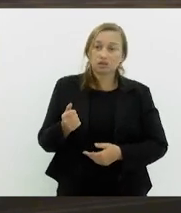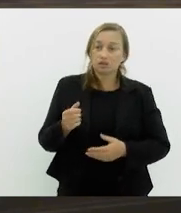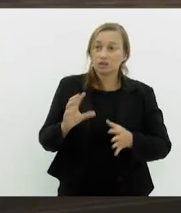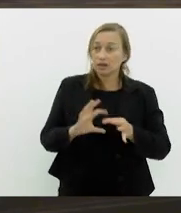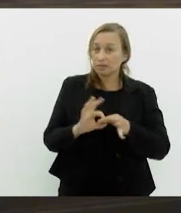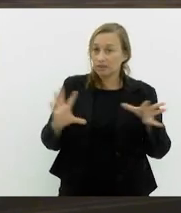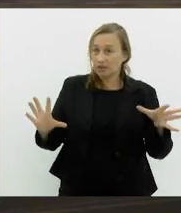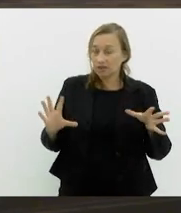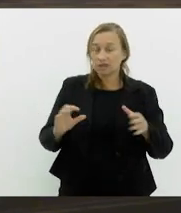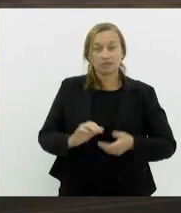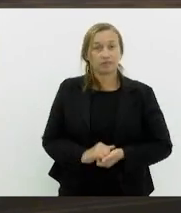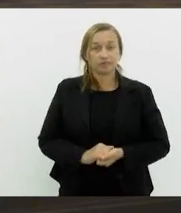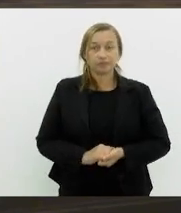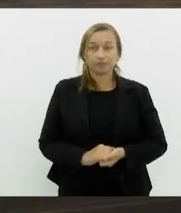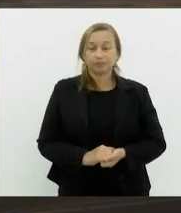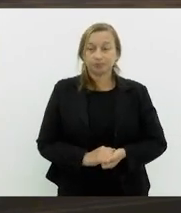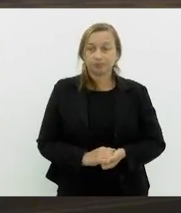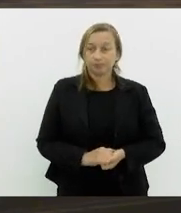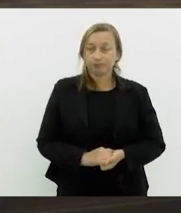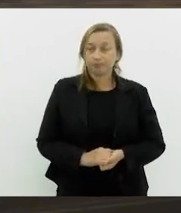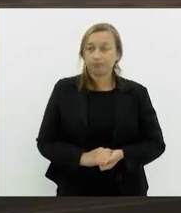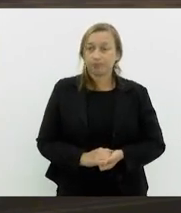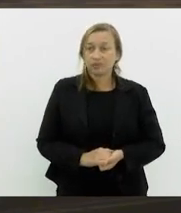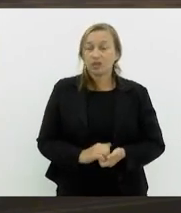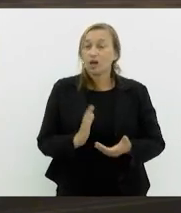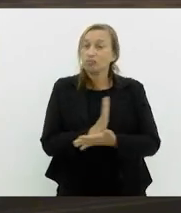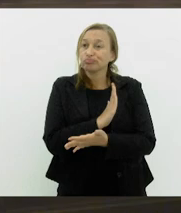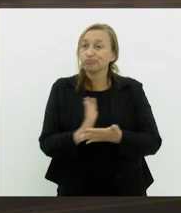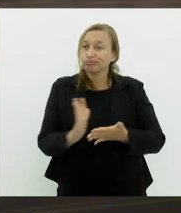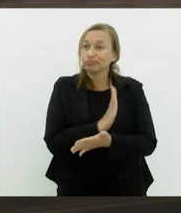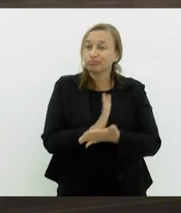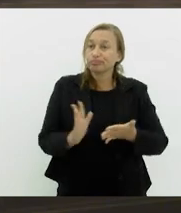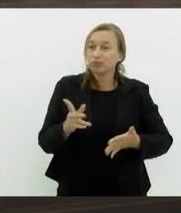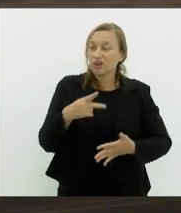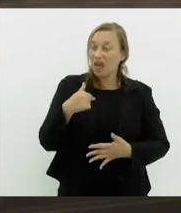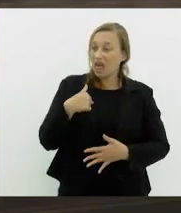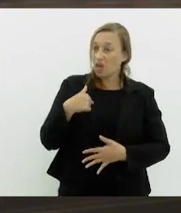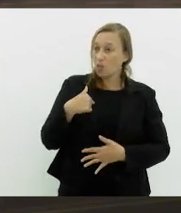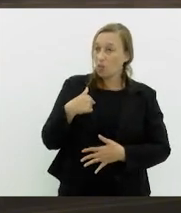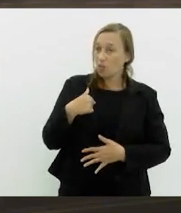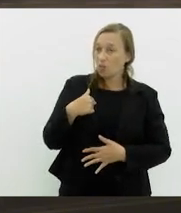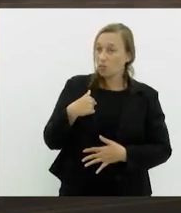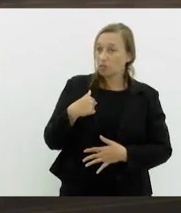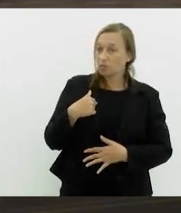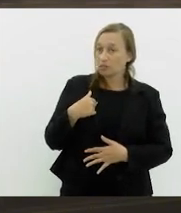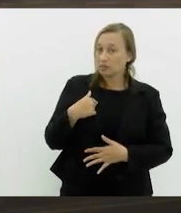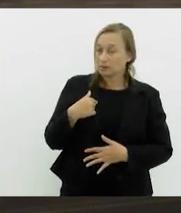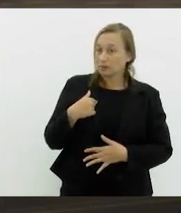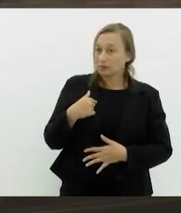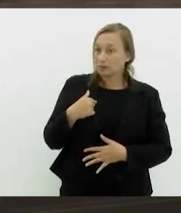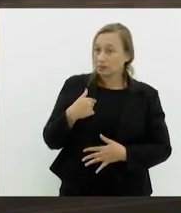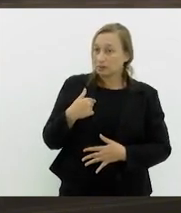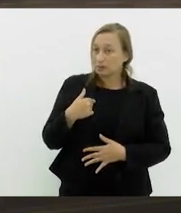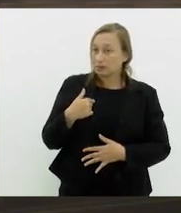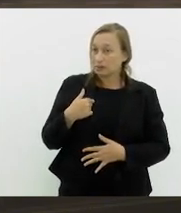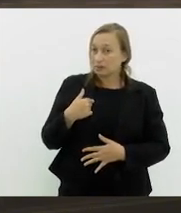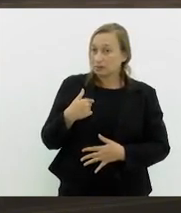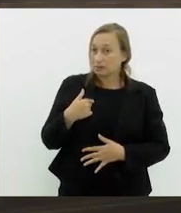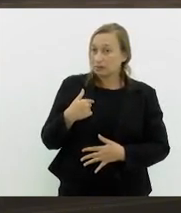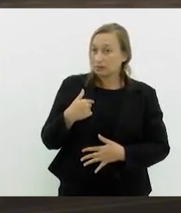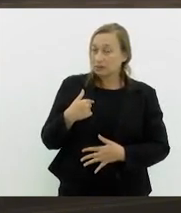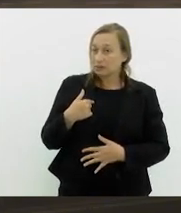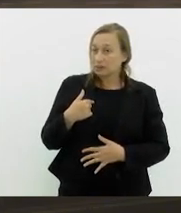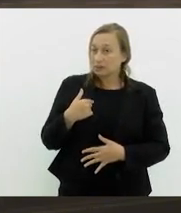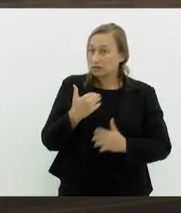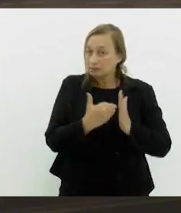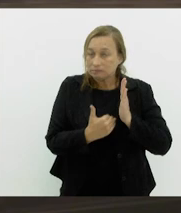sua independência. Alguns dizem que eu exagero quando eu digo que o ministro Vitor Nunes Leal é